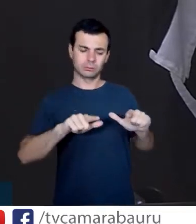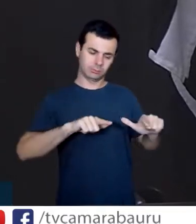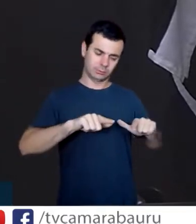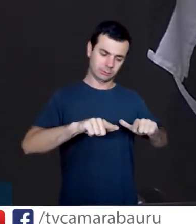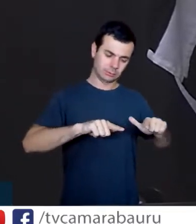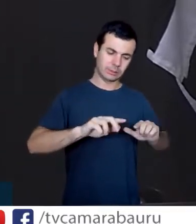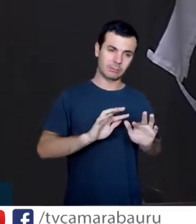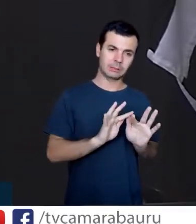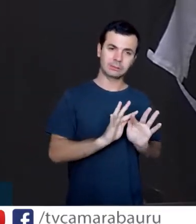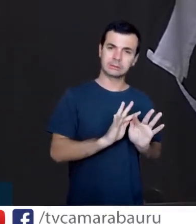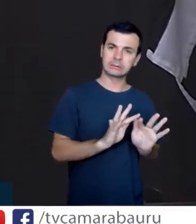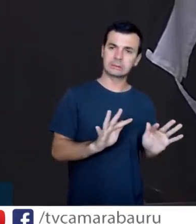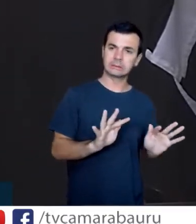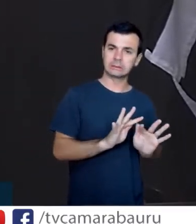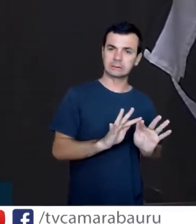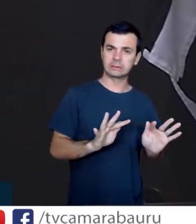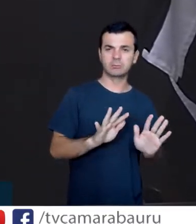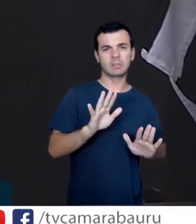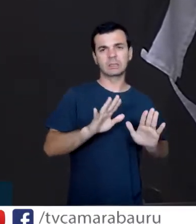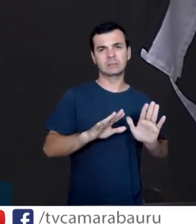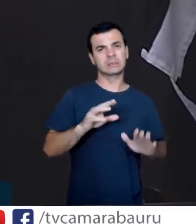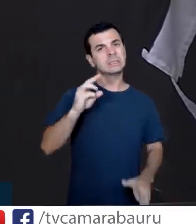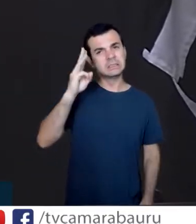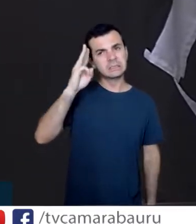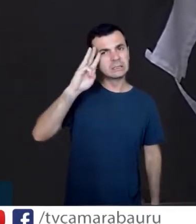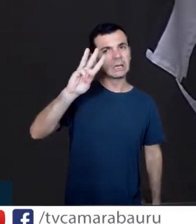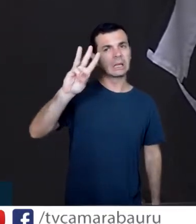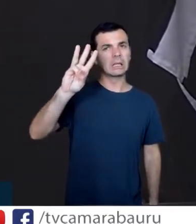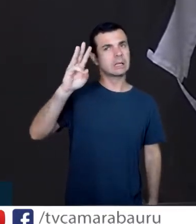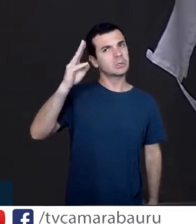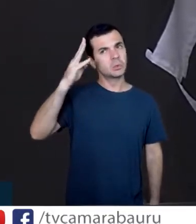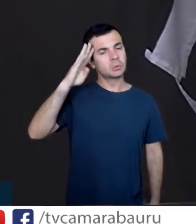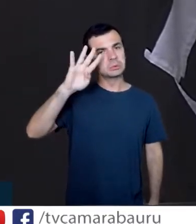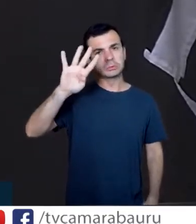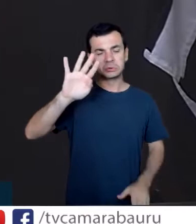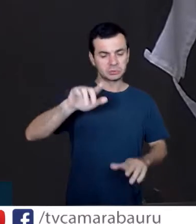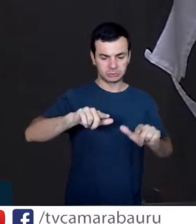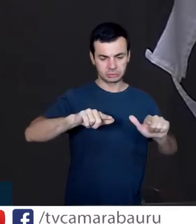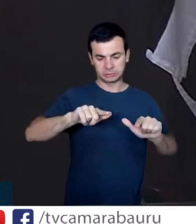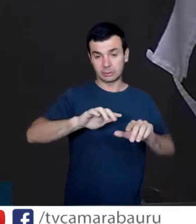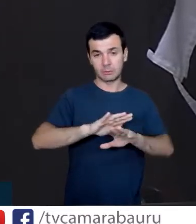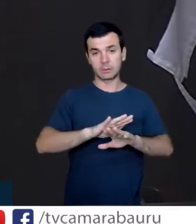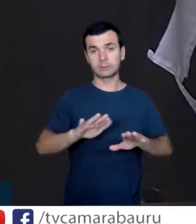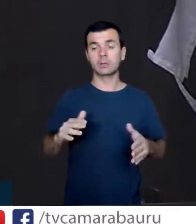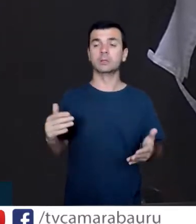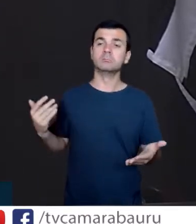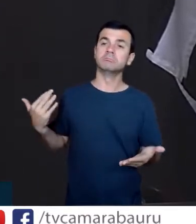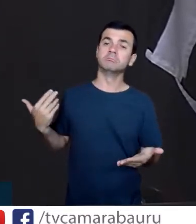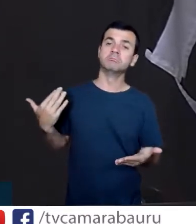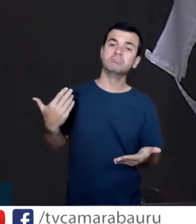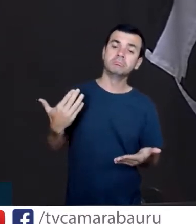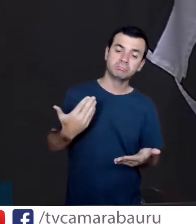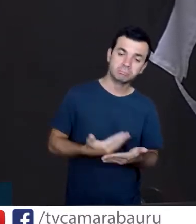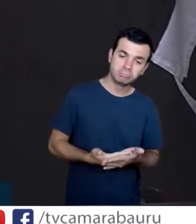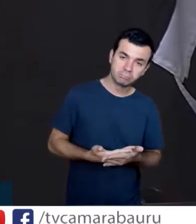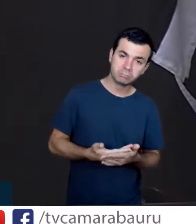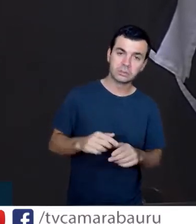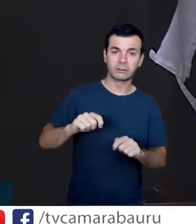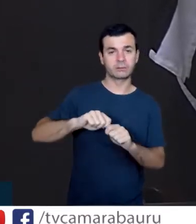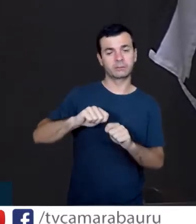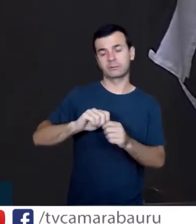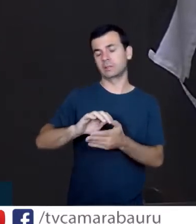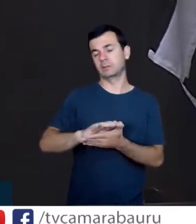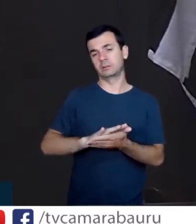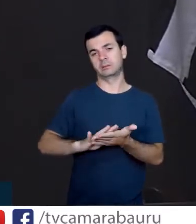no máximo, 3, 4 dias de serviço, e até agora não se teve nenhuma ação